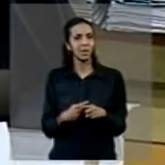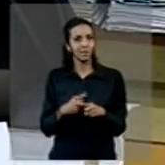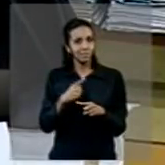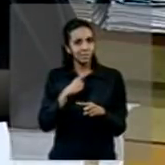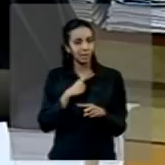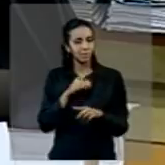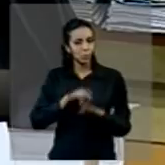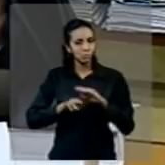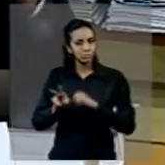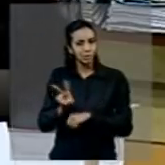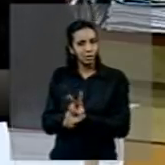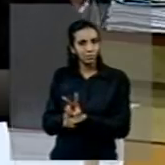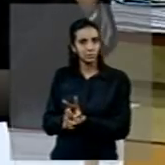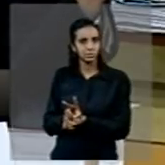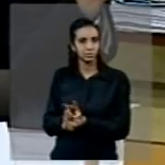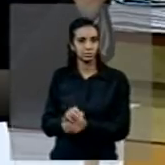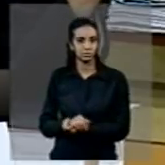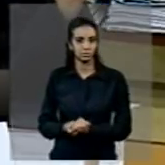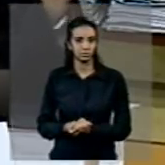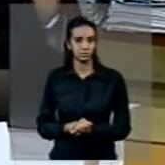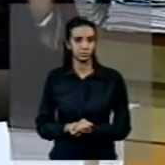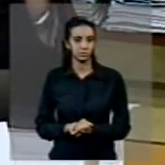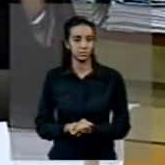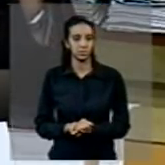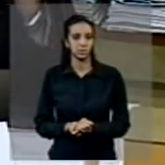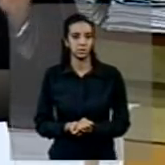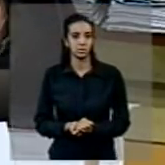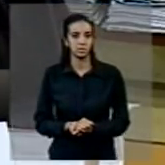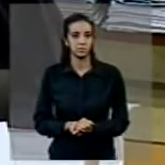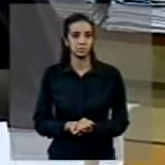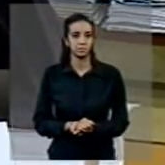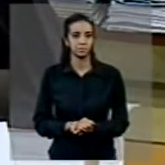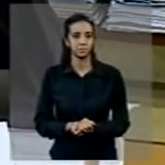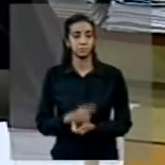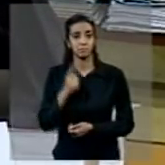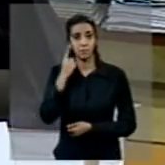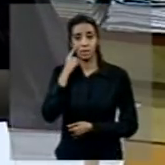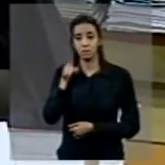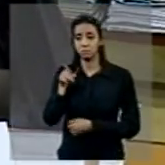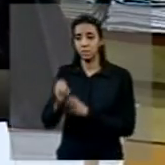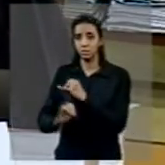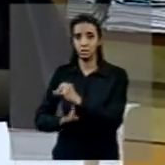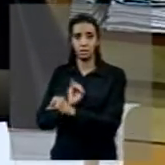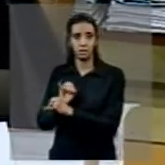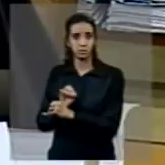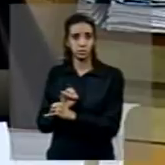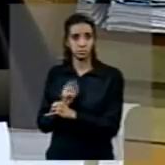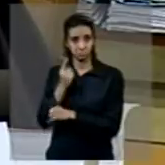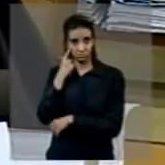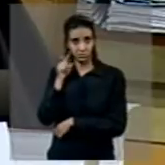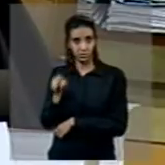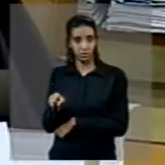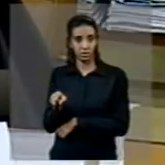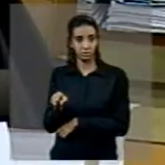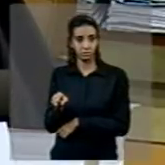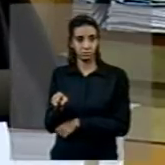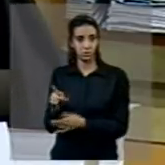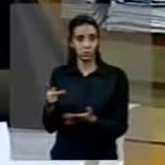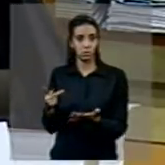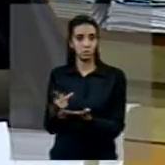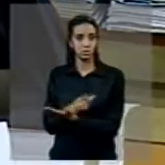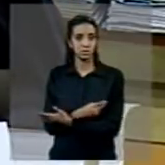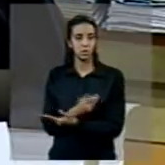cautela, basta descer na internet e ver o caso Gore